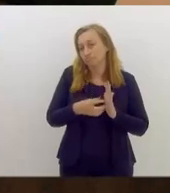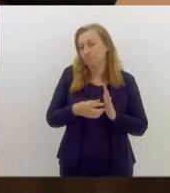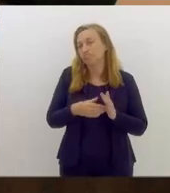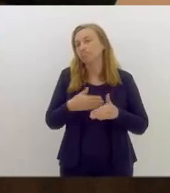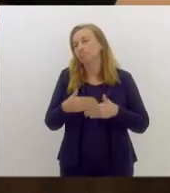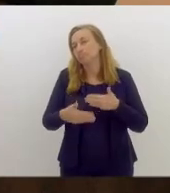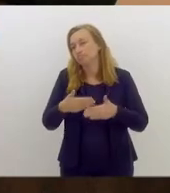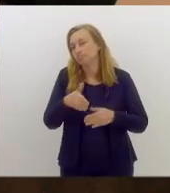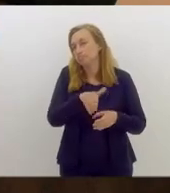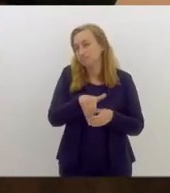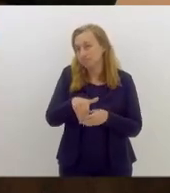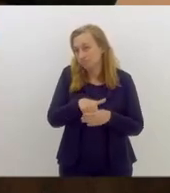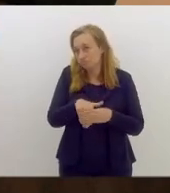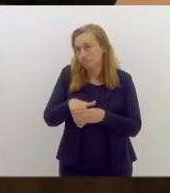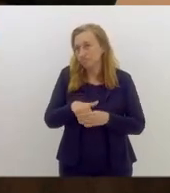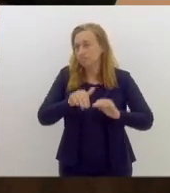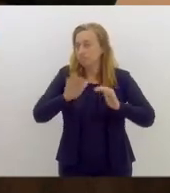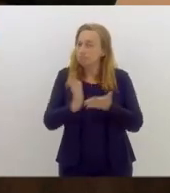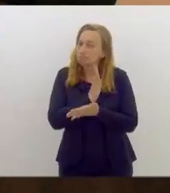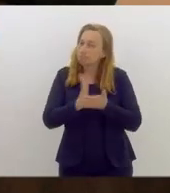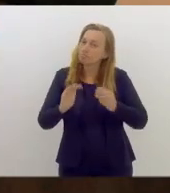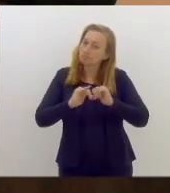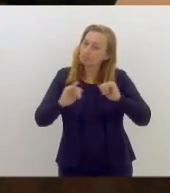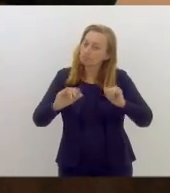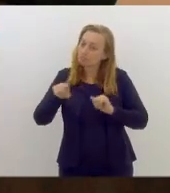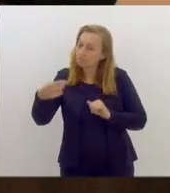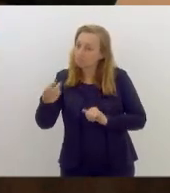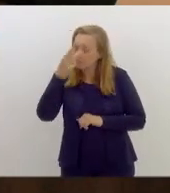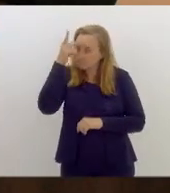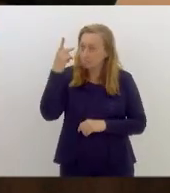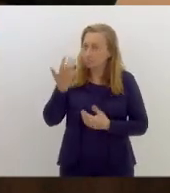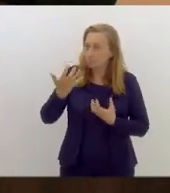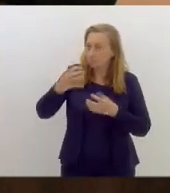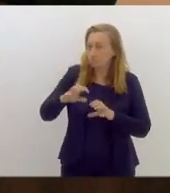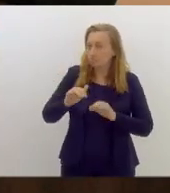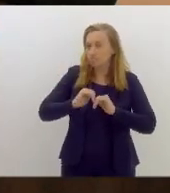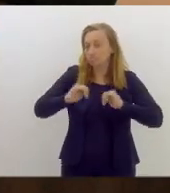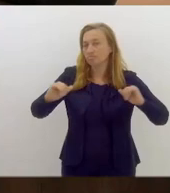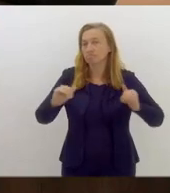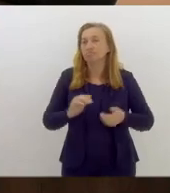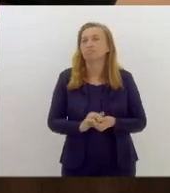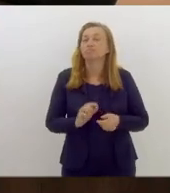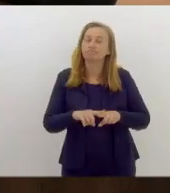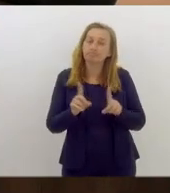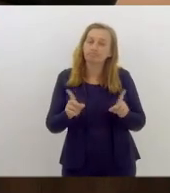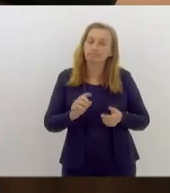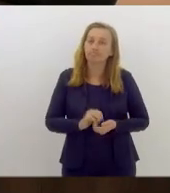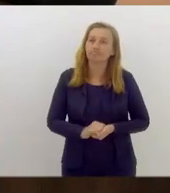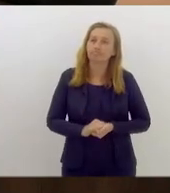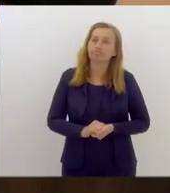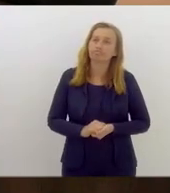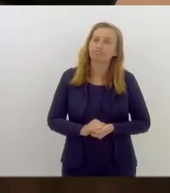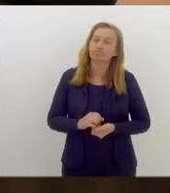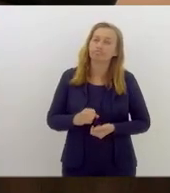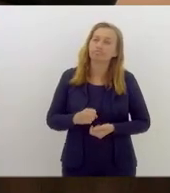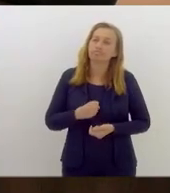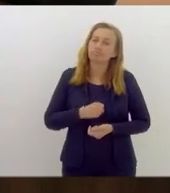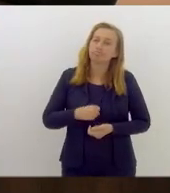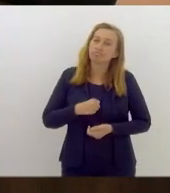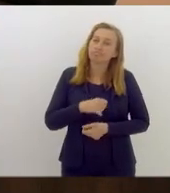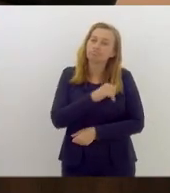eleitorais, às vezes separam a gente de outras pessoas que a gente não queria estar delas separados. mas assim, como faz falta ao Rio de